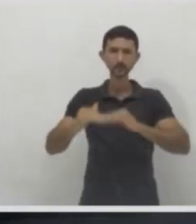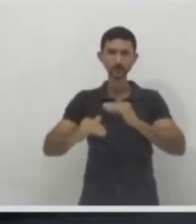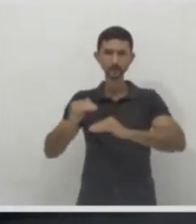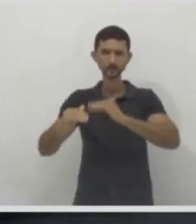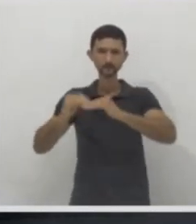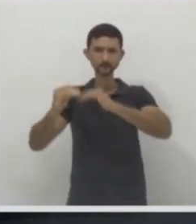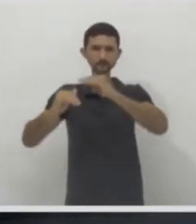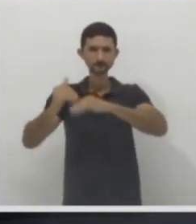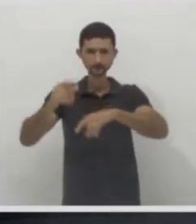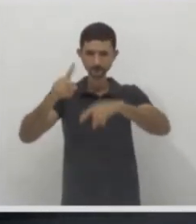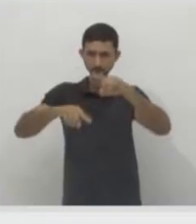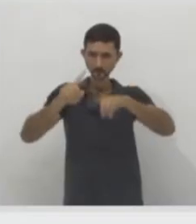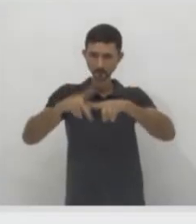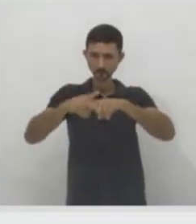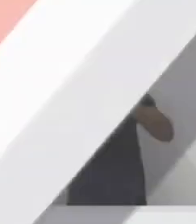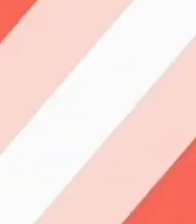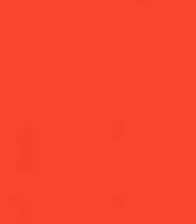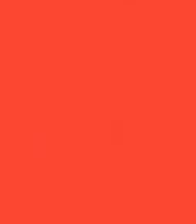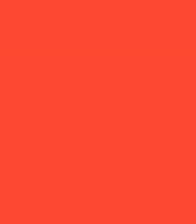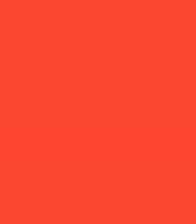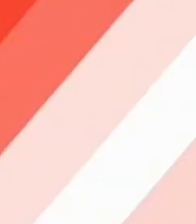aí nas ferramentas. Vamos lá?